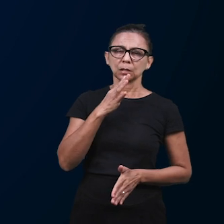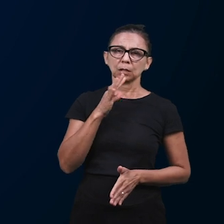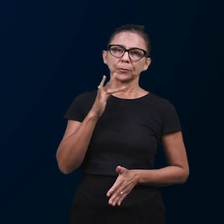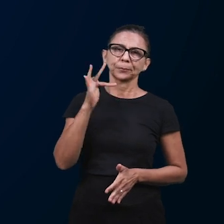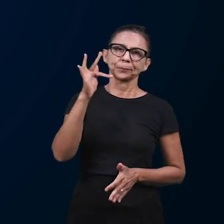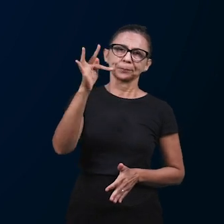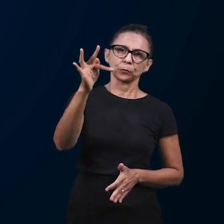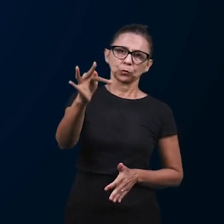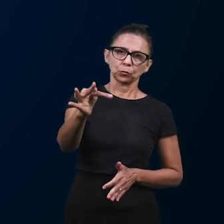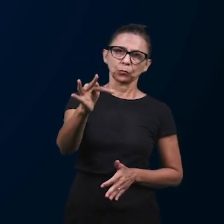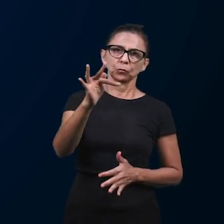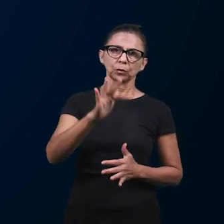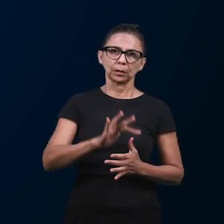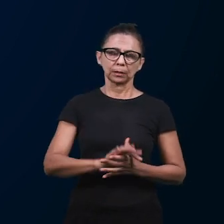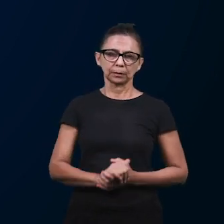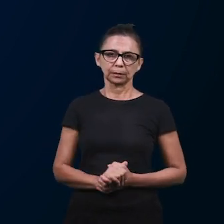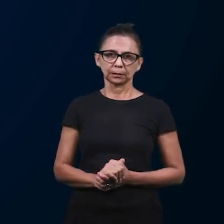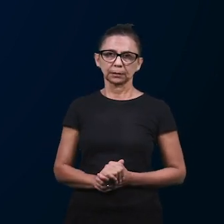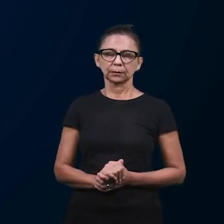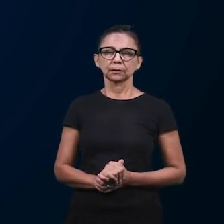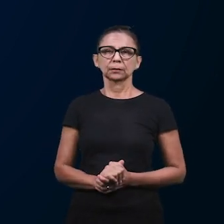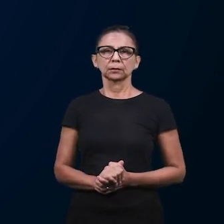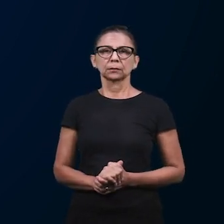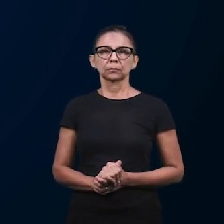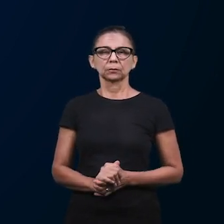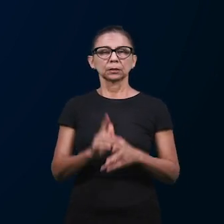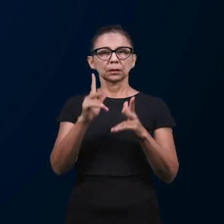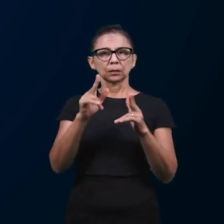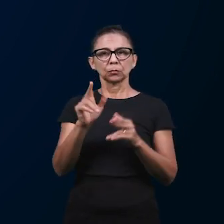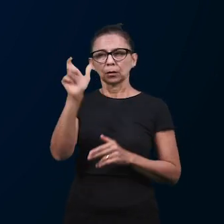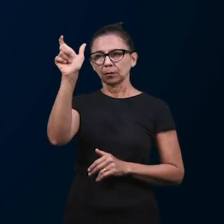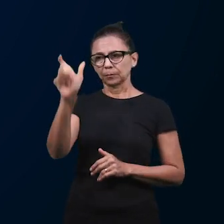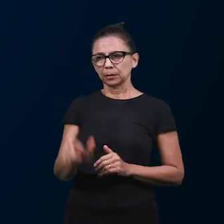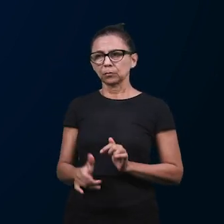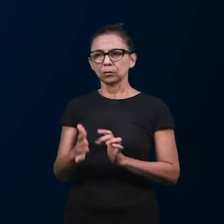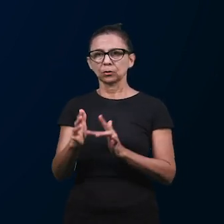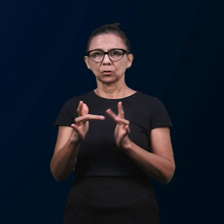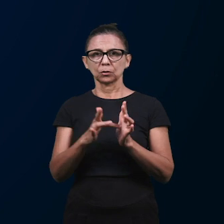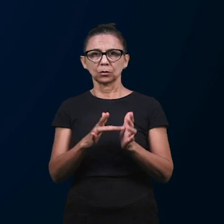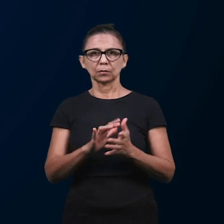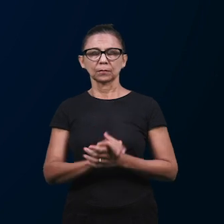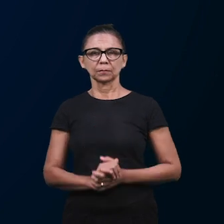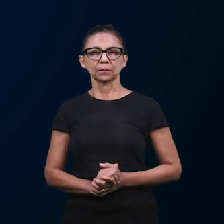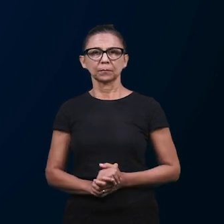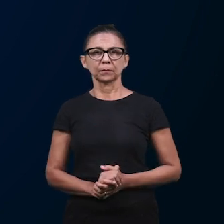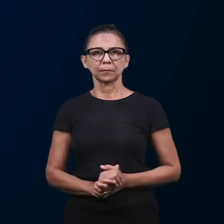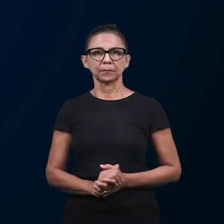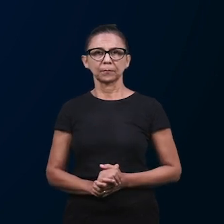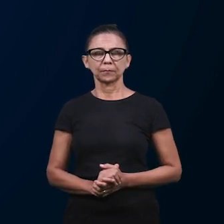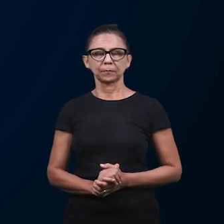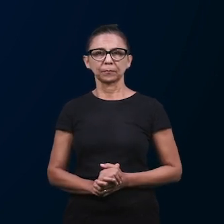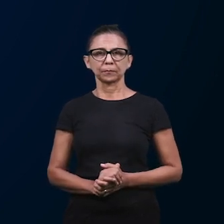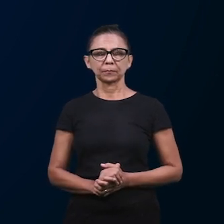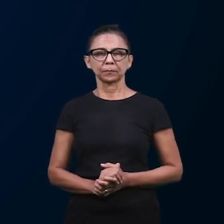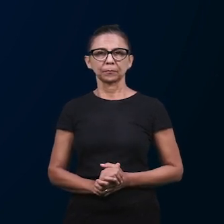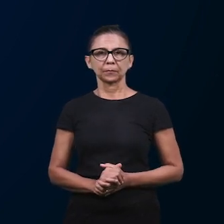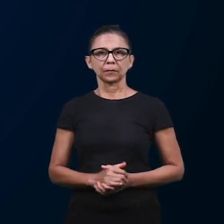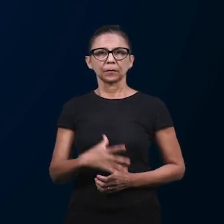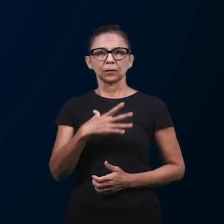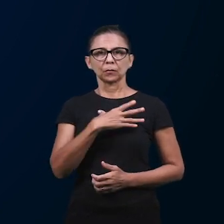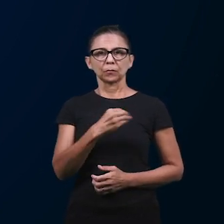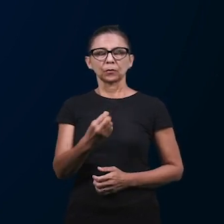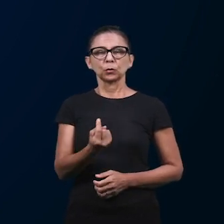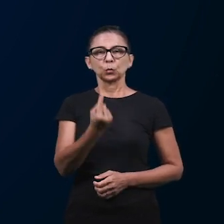para serem conformes à imagem de seu Filho, a fim de que ele seja o primogênito entre muitos